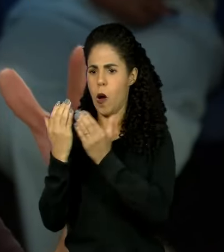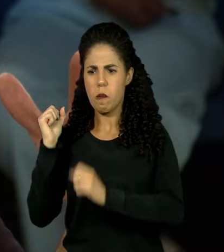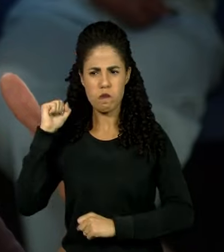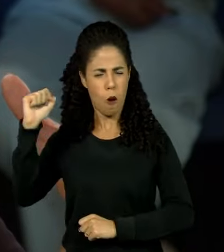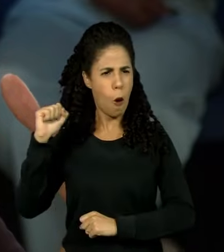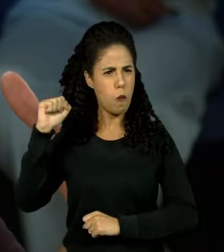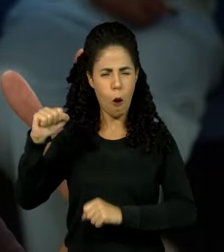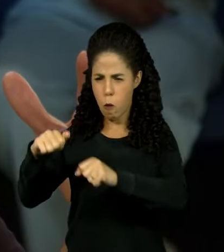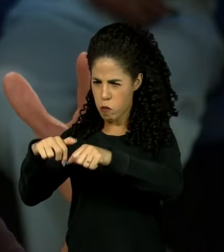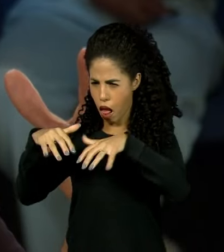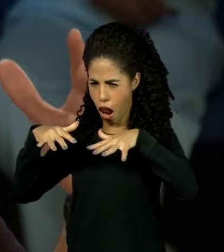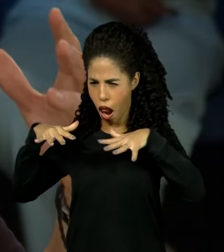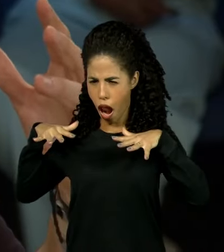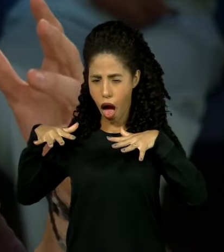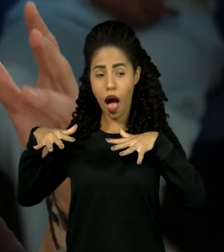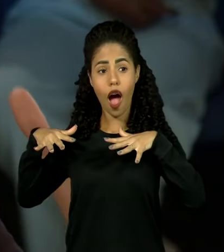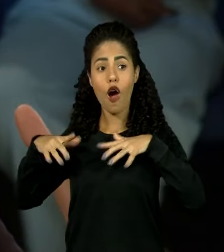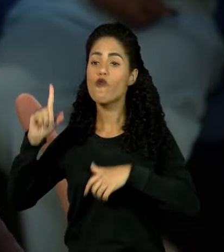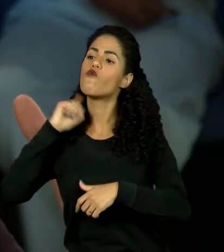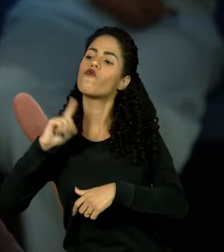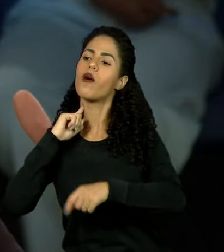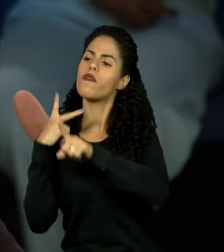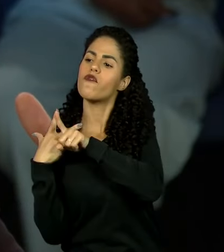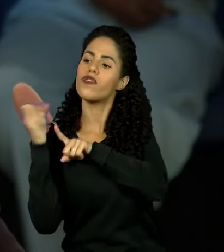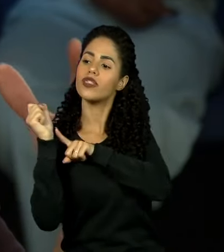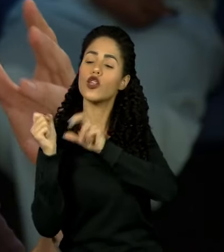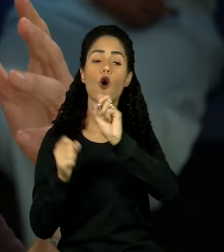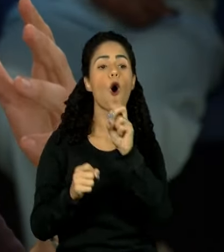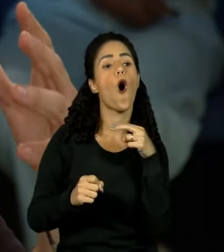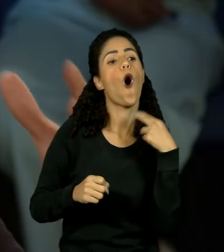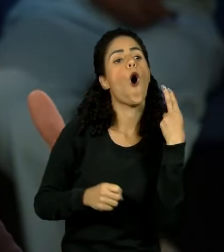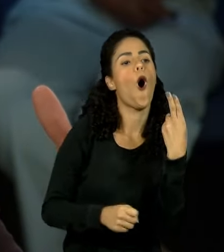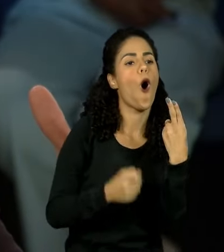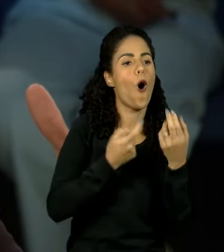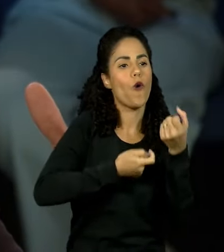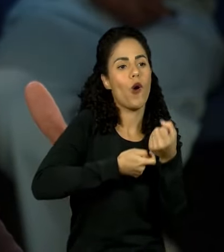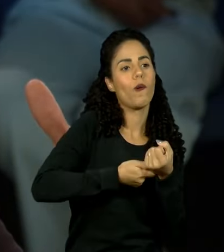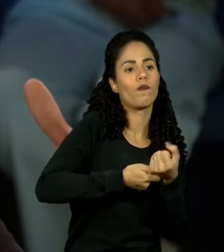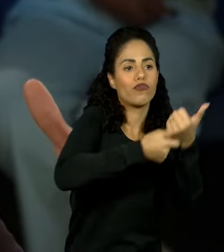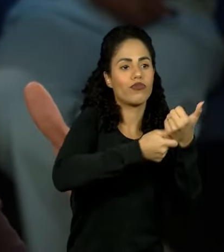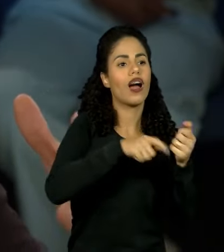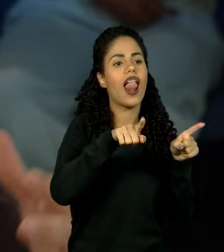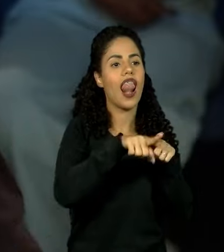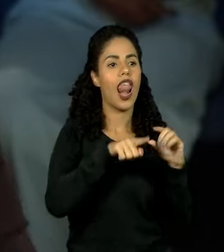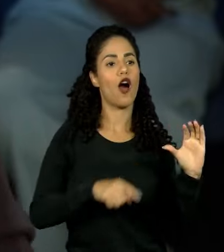lotado com Flamengo Ganhando ou reveon em